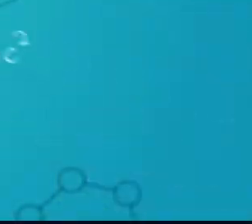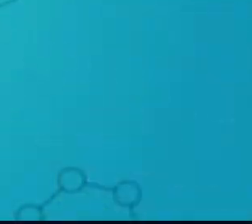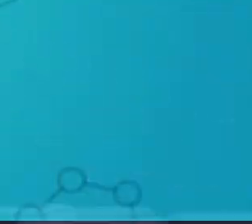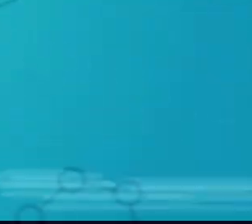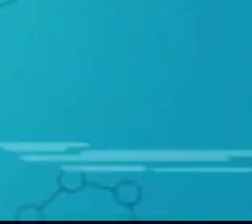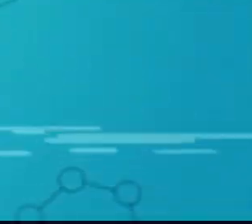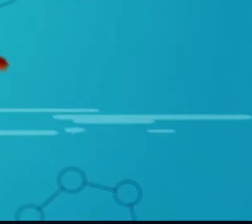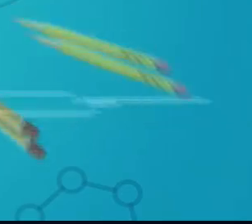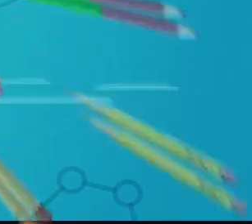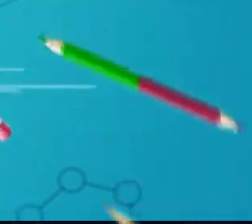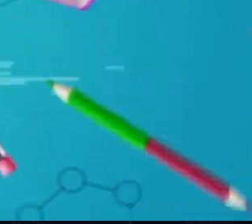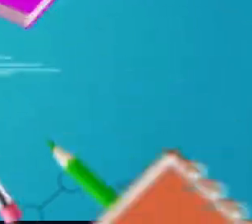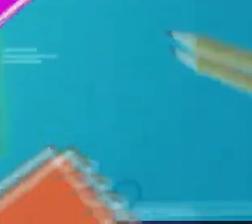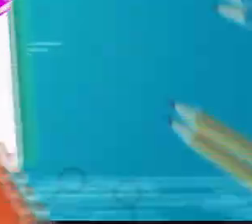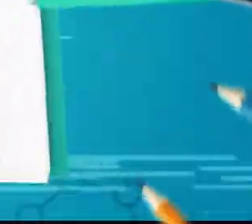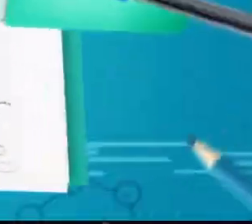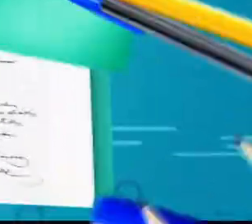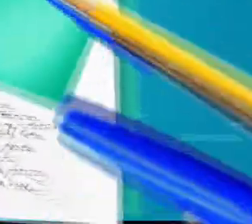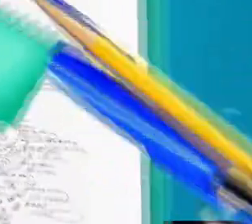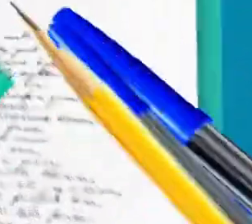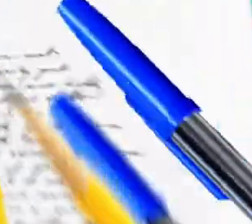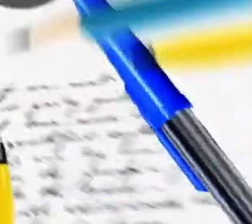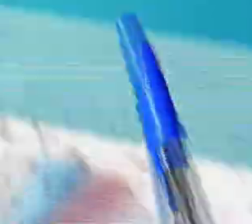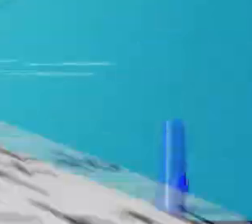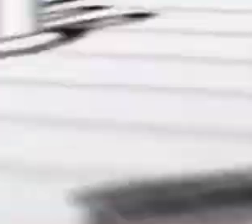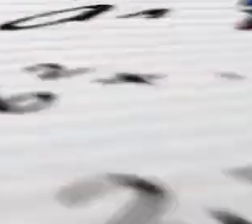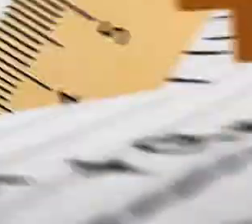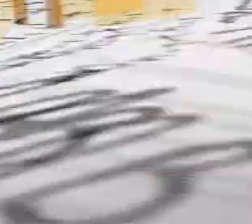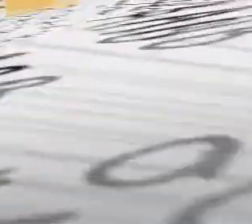aí